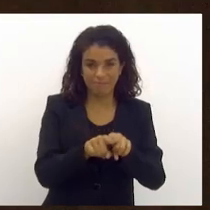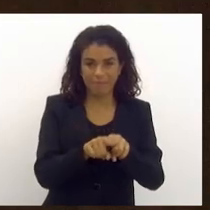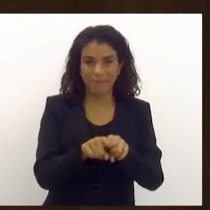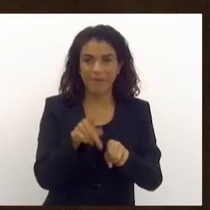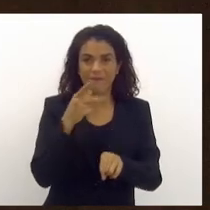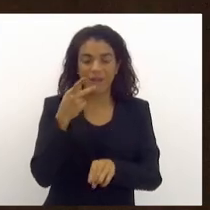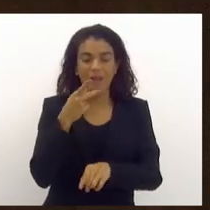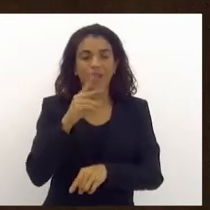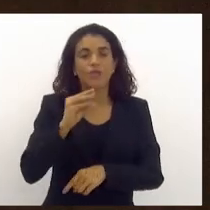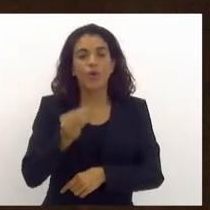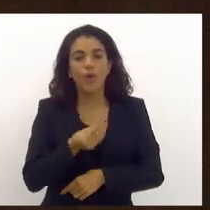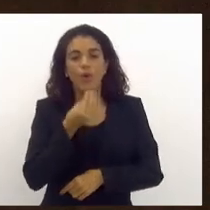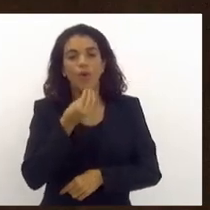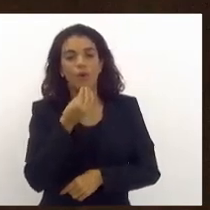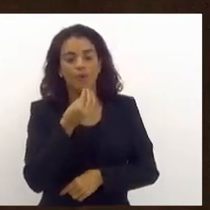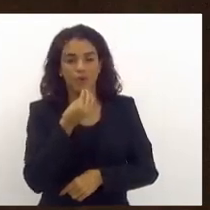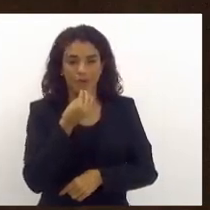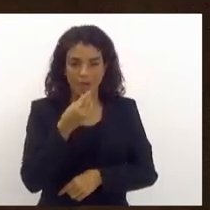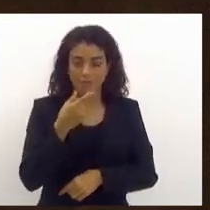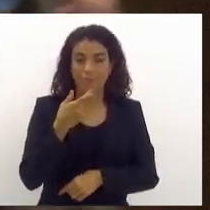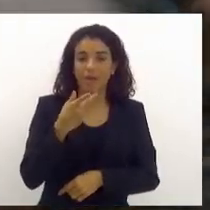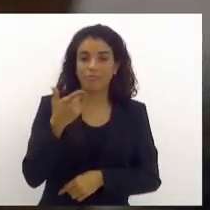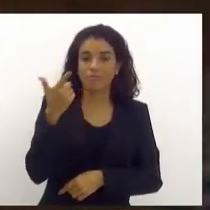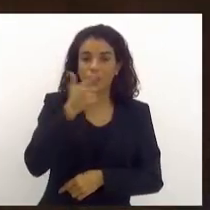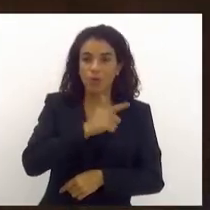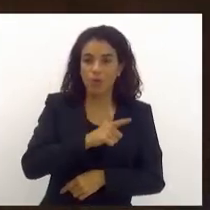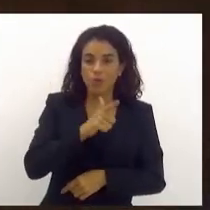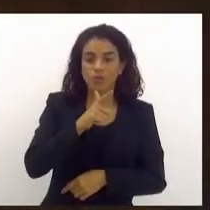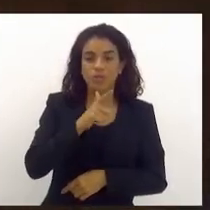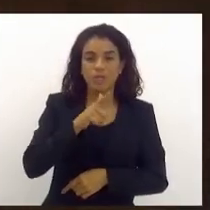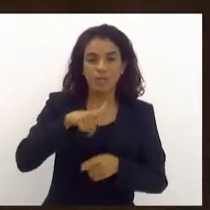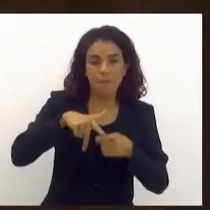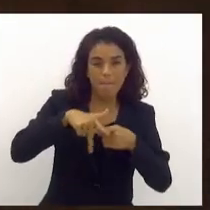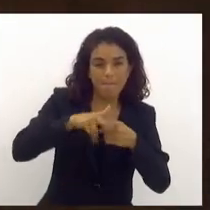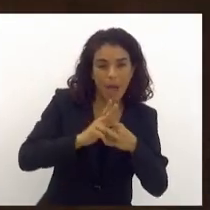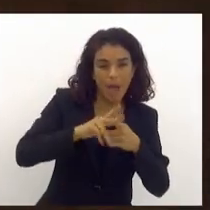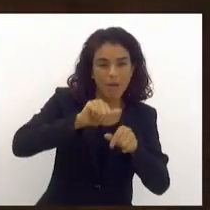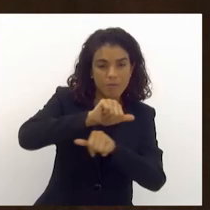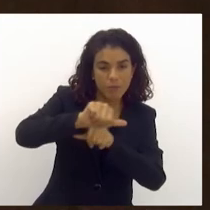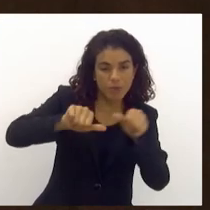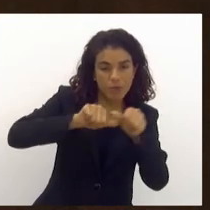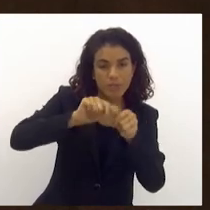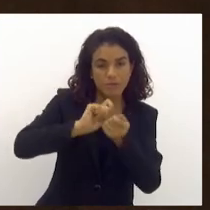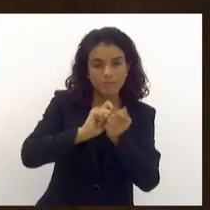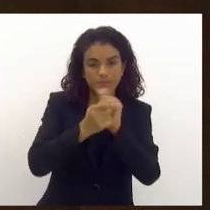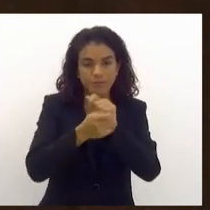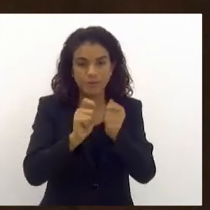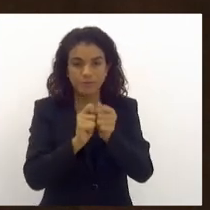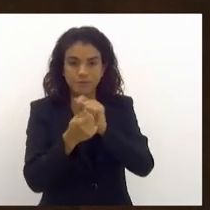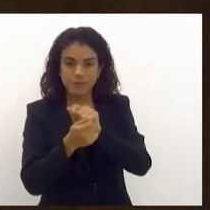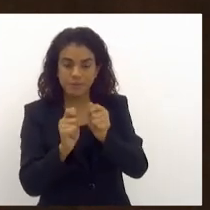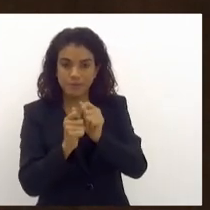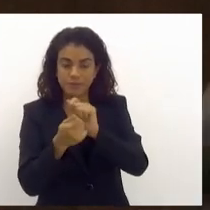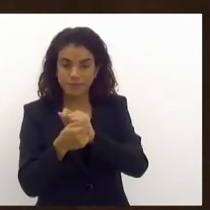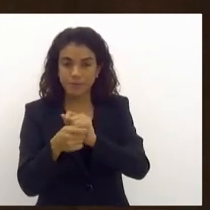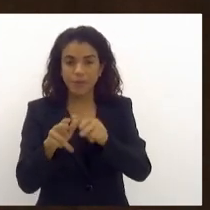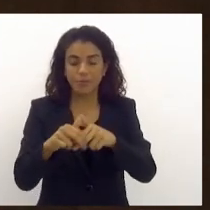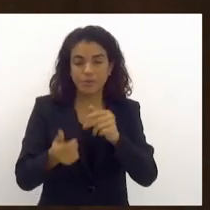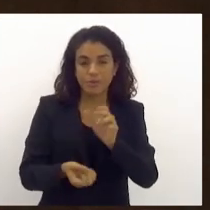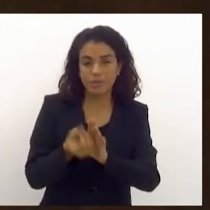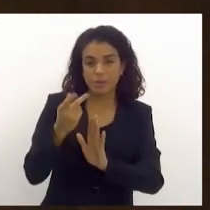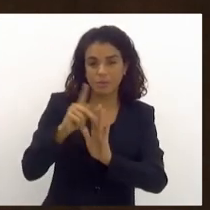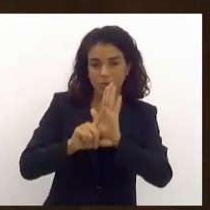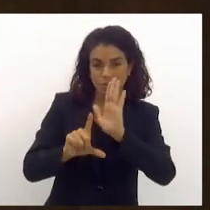uma oportunidade para se fazer um reajuste de coisas. Então, fizemos este PL